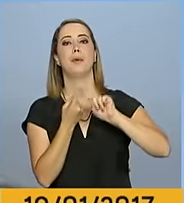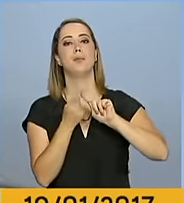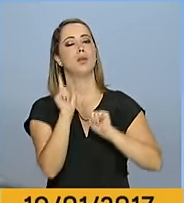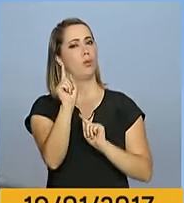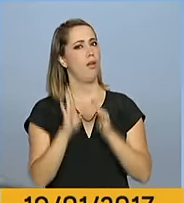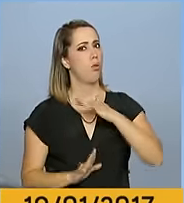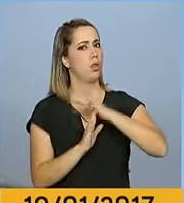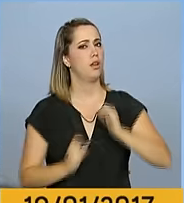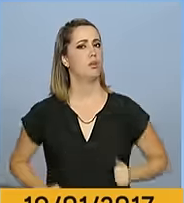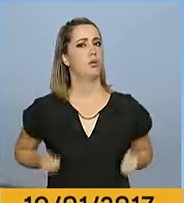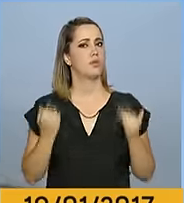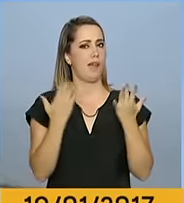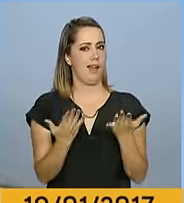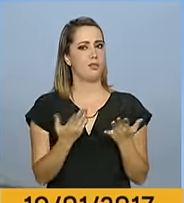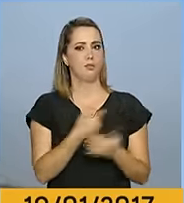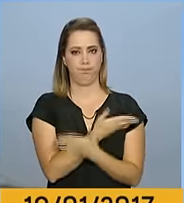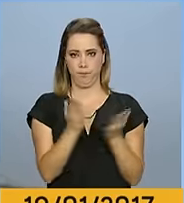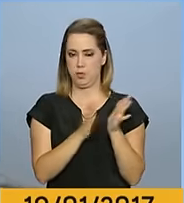gastos.